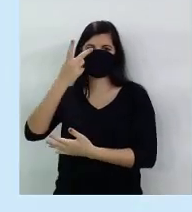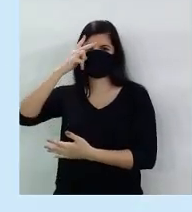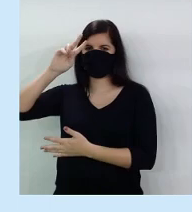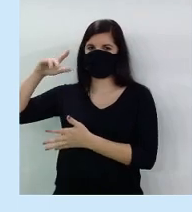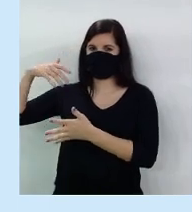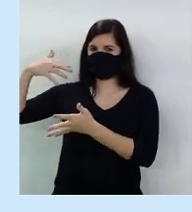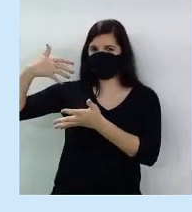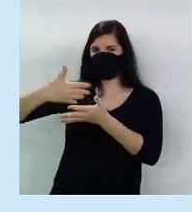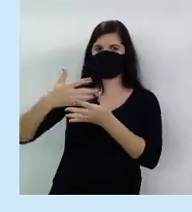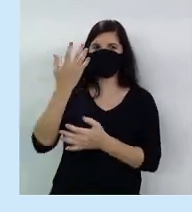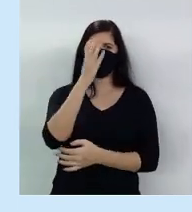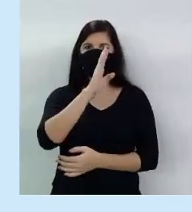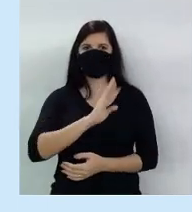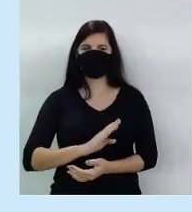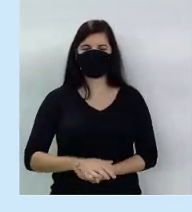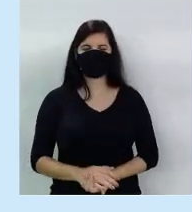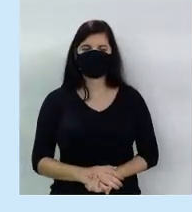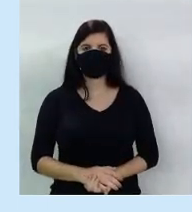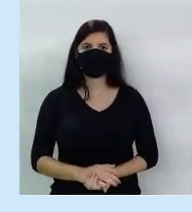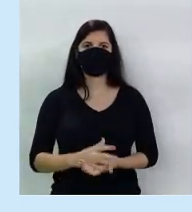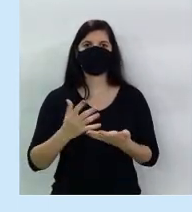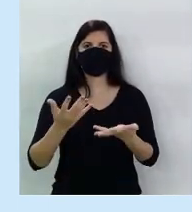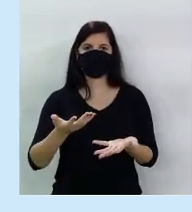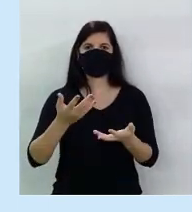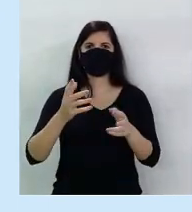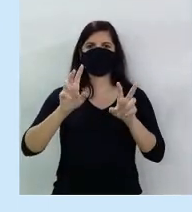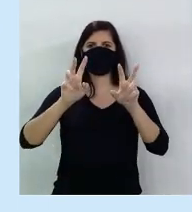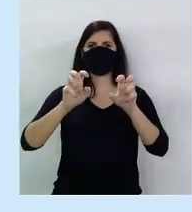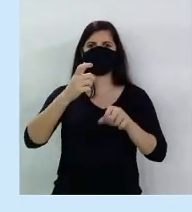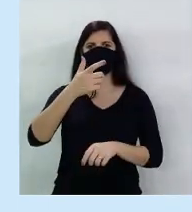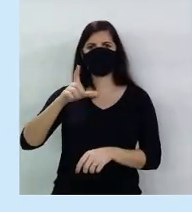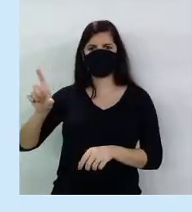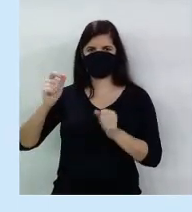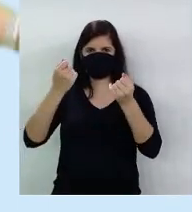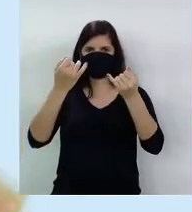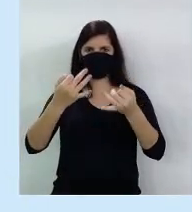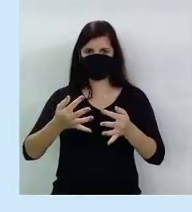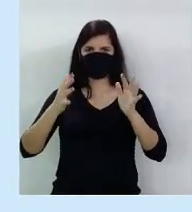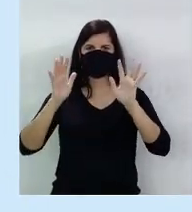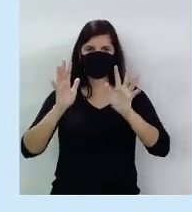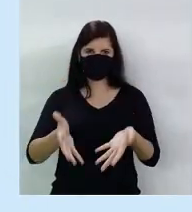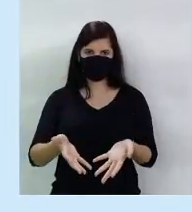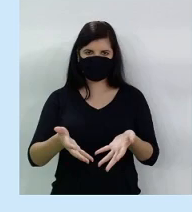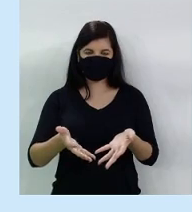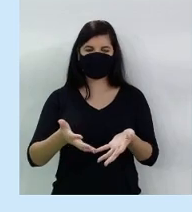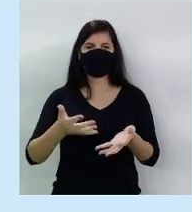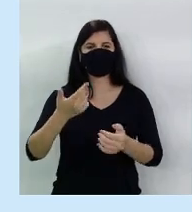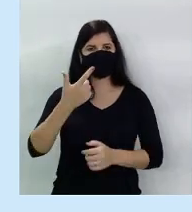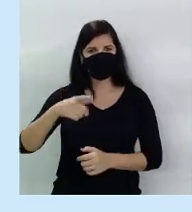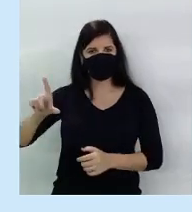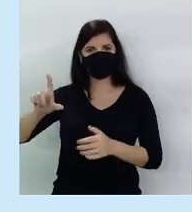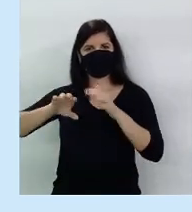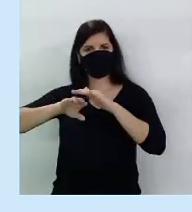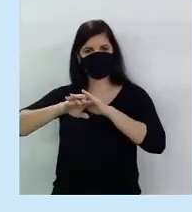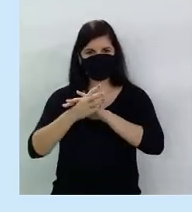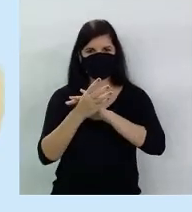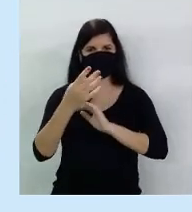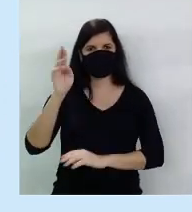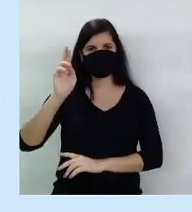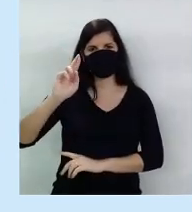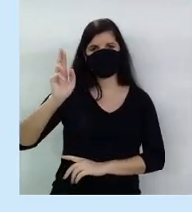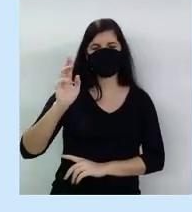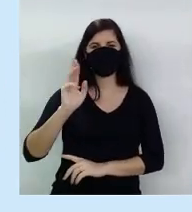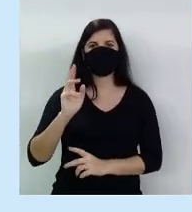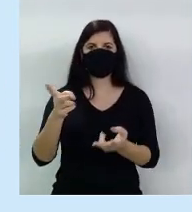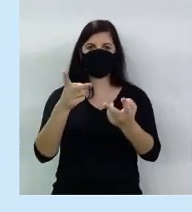Brasil. E lembrando também outros assuntos que foram abordados aqui, outras tradições religiosas,